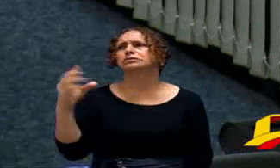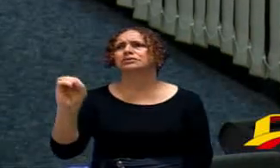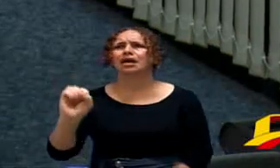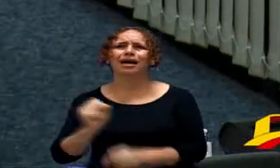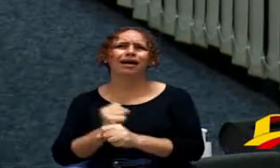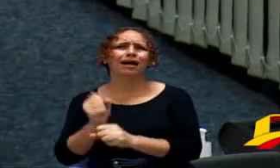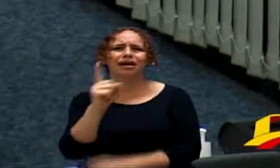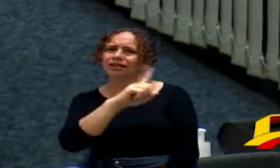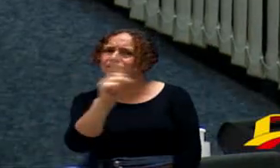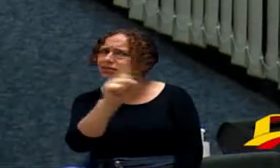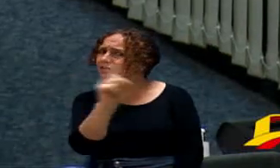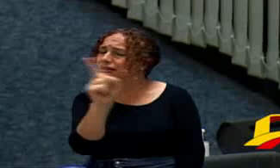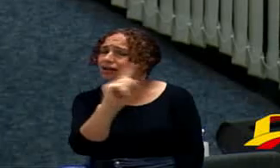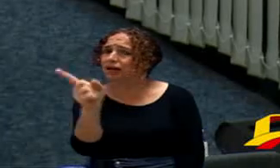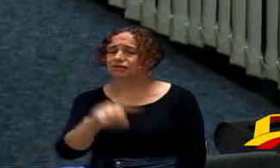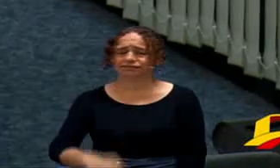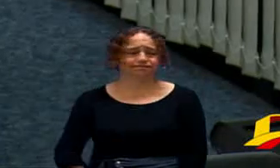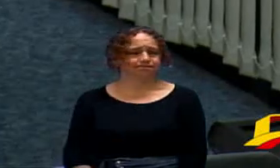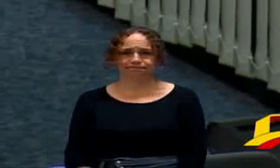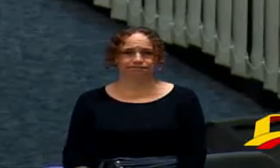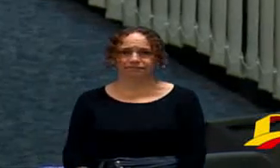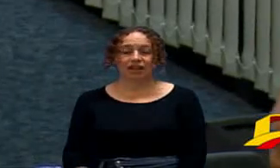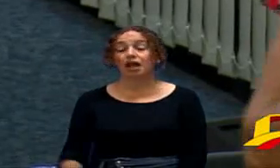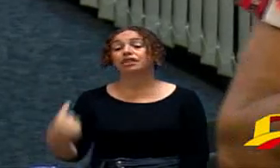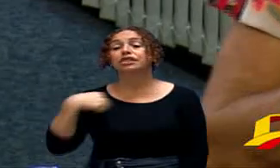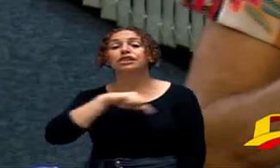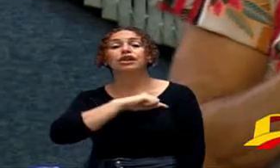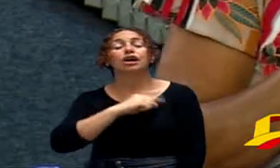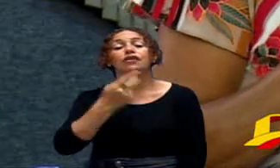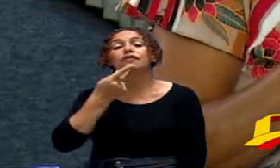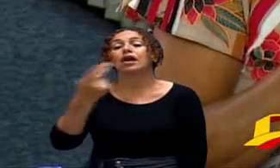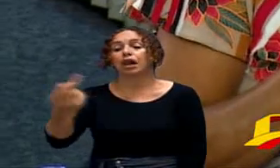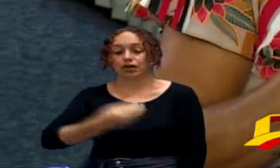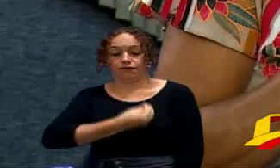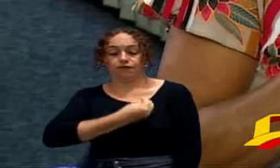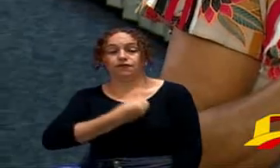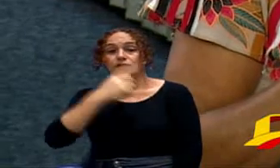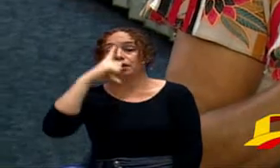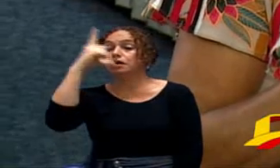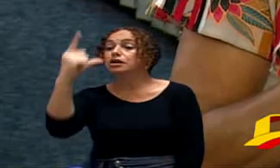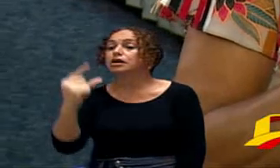Não estamos falando disso. Nós estamos falando de uma vida idosa,